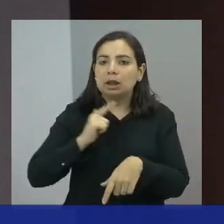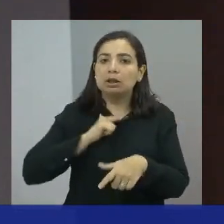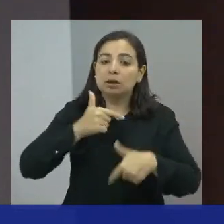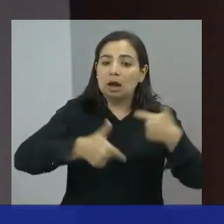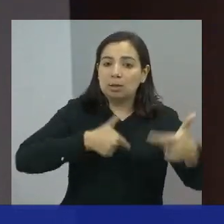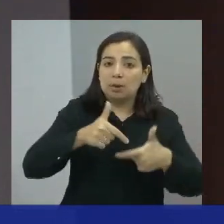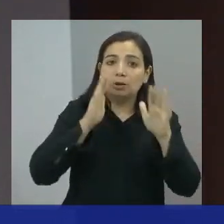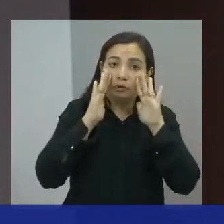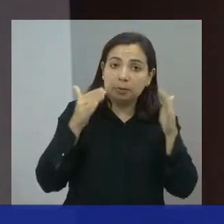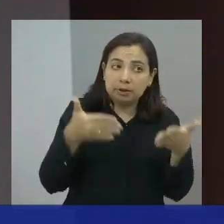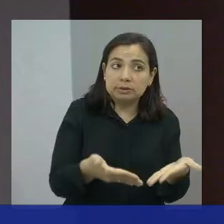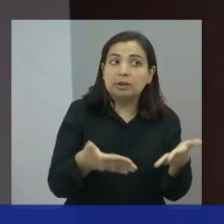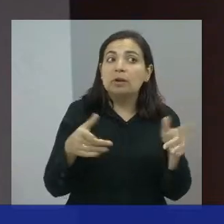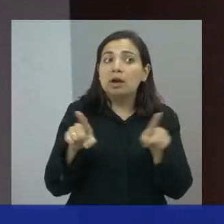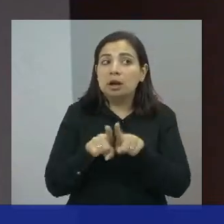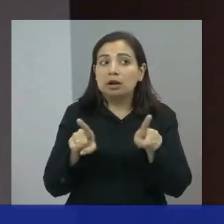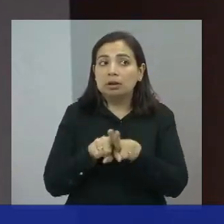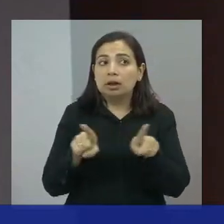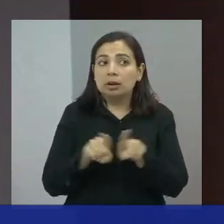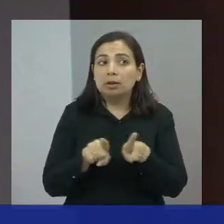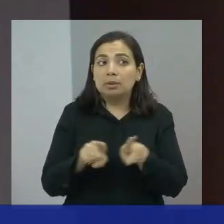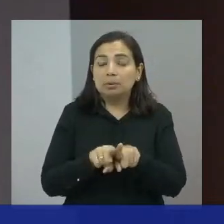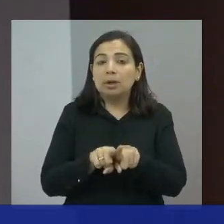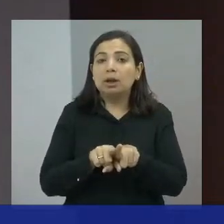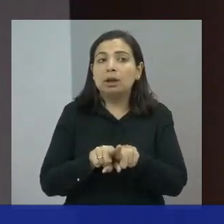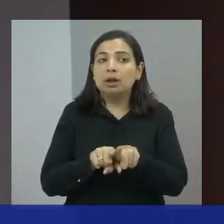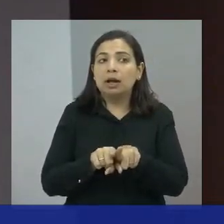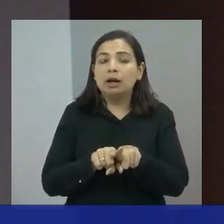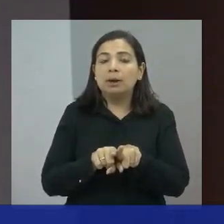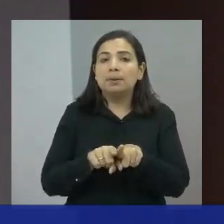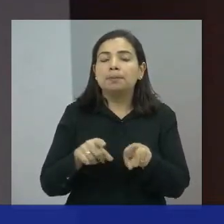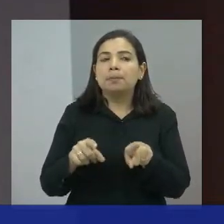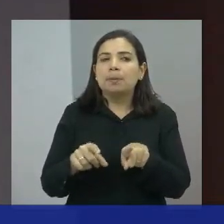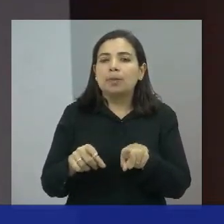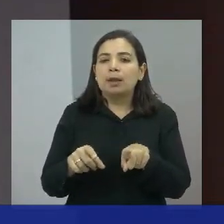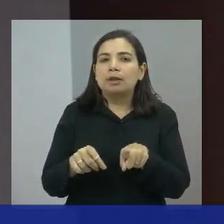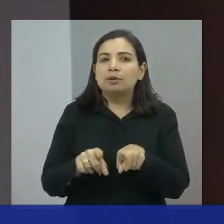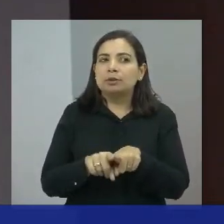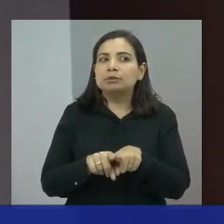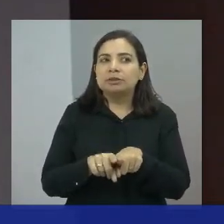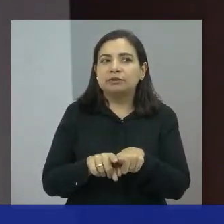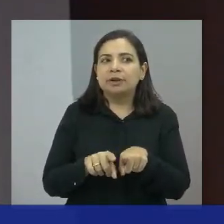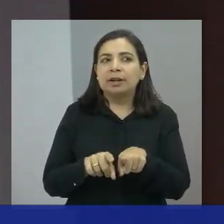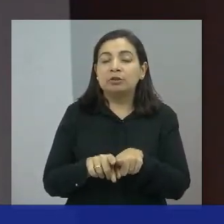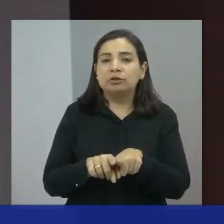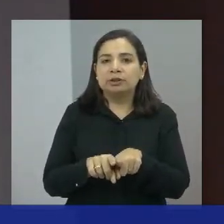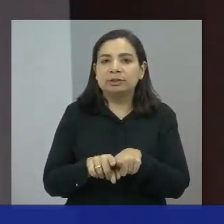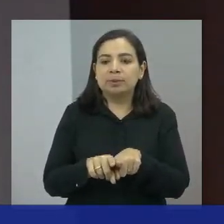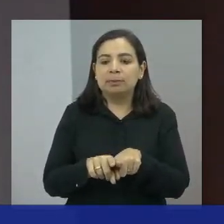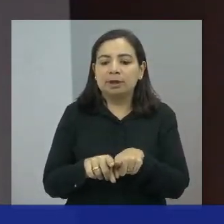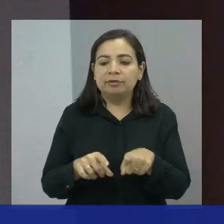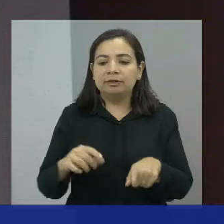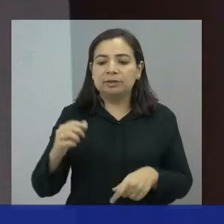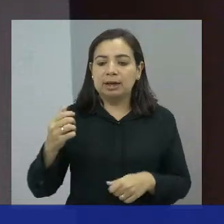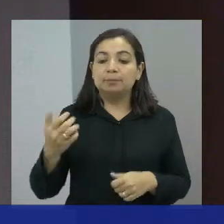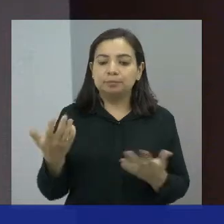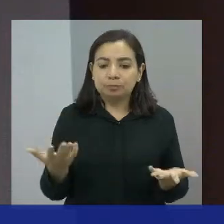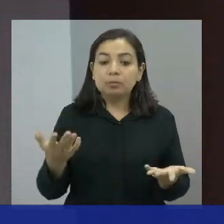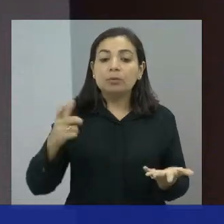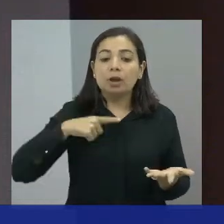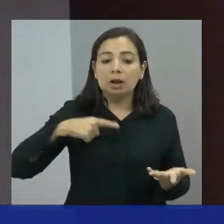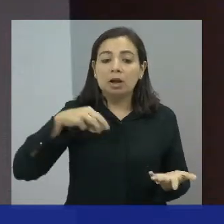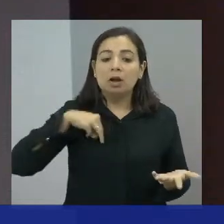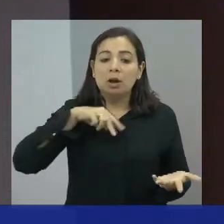específicas, recebe denúncias do cidadão comum, recebe denúncias de entidades, recebe denúncias do Ministério